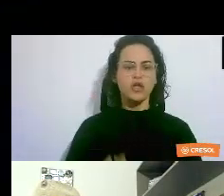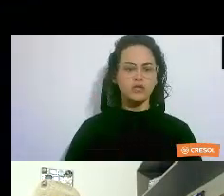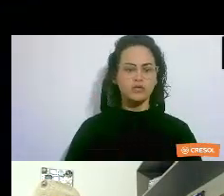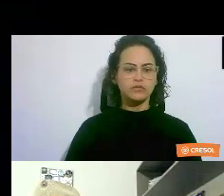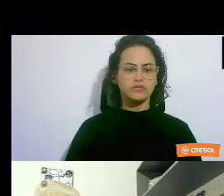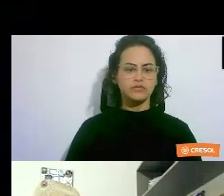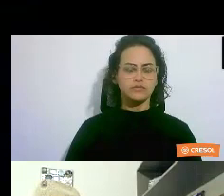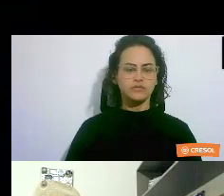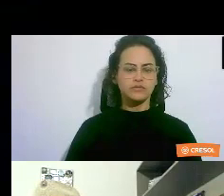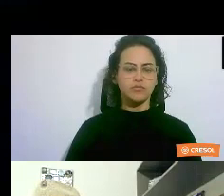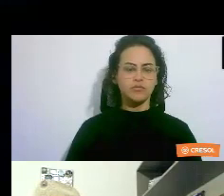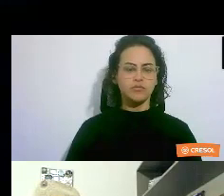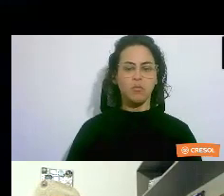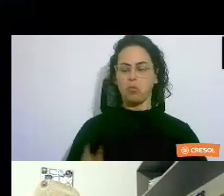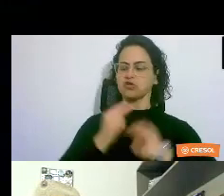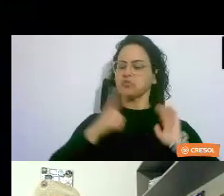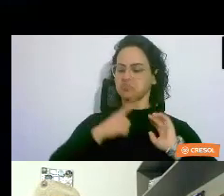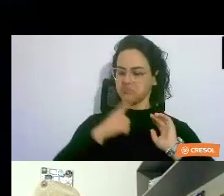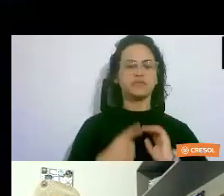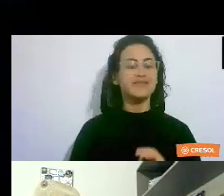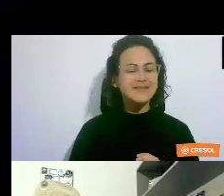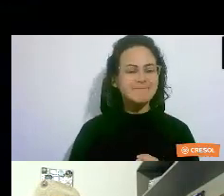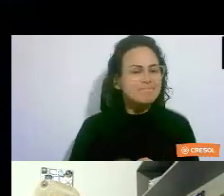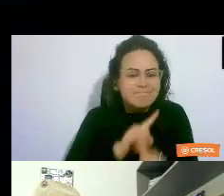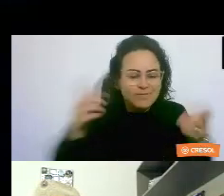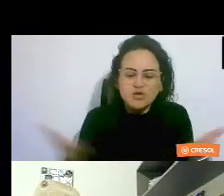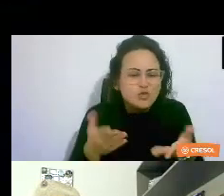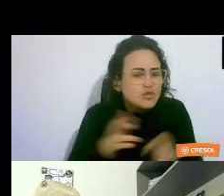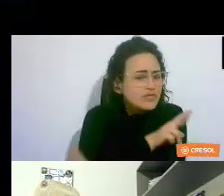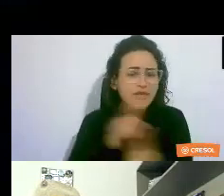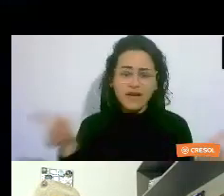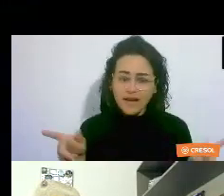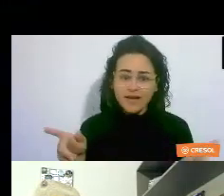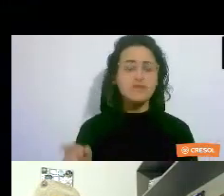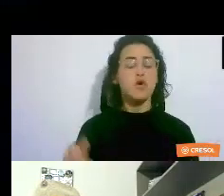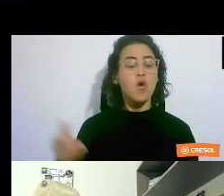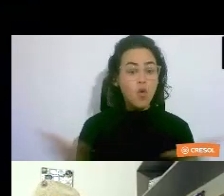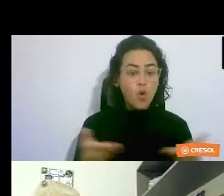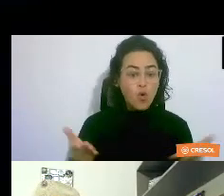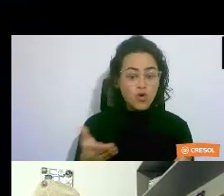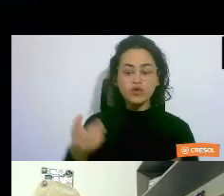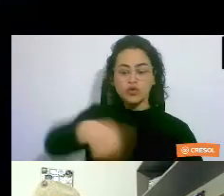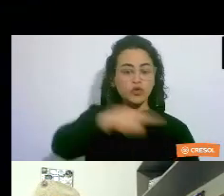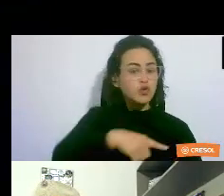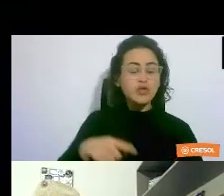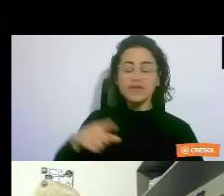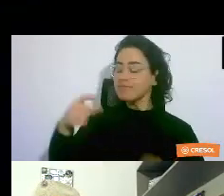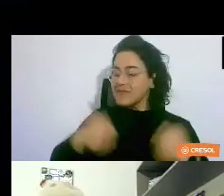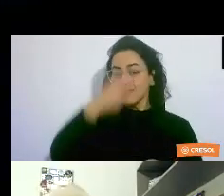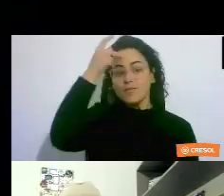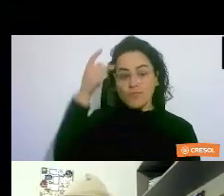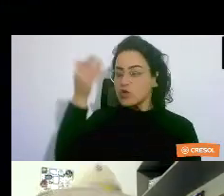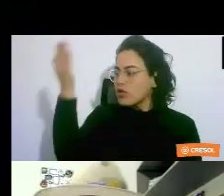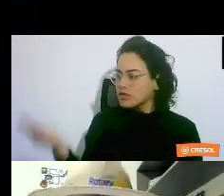exposto, onde a gente precisa, é necessário que o nosso vizinho, que o nosso próximo, que as pessoas que convivem